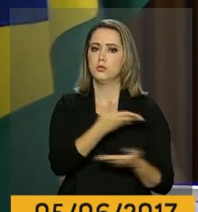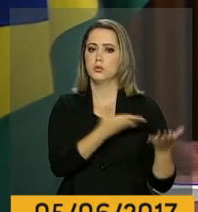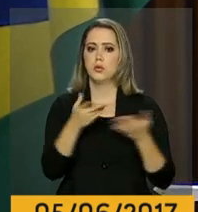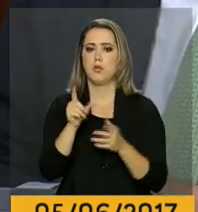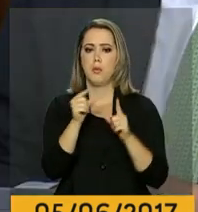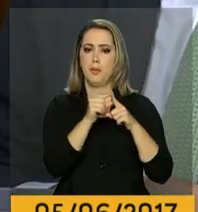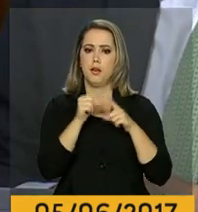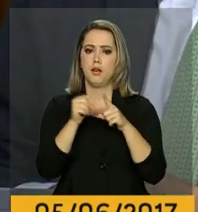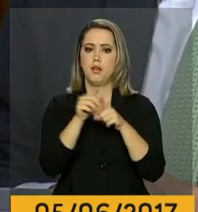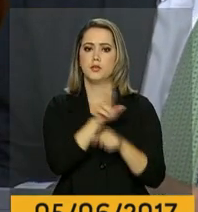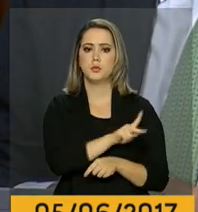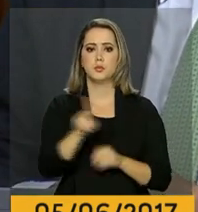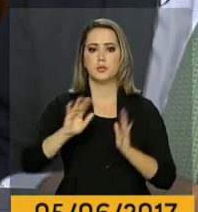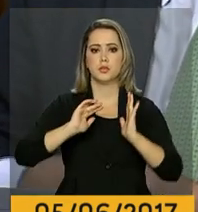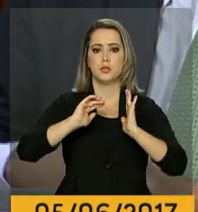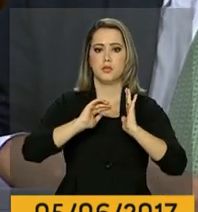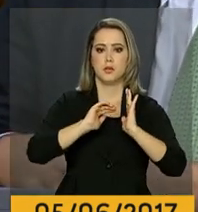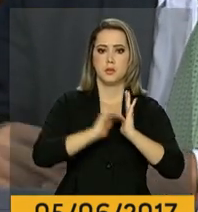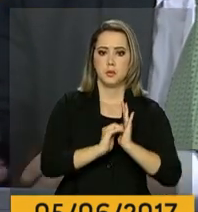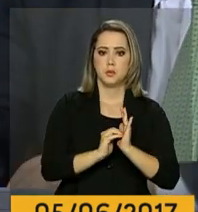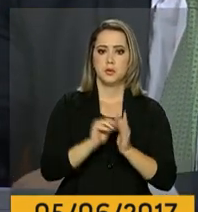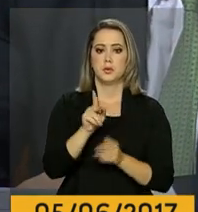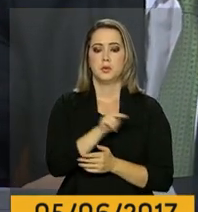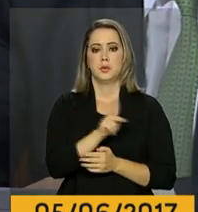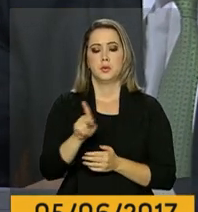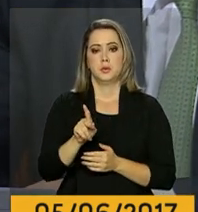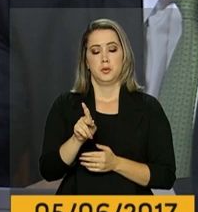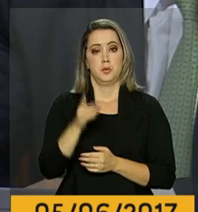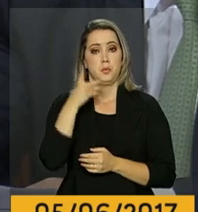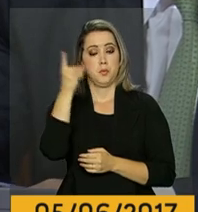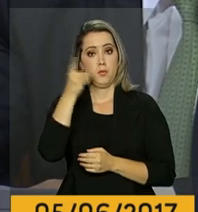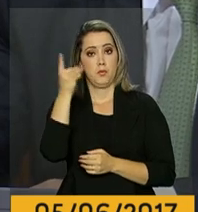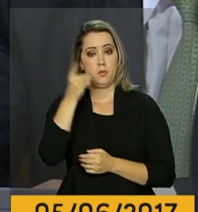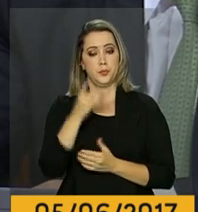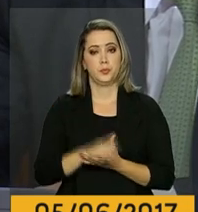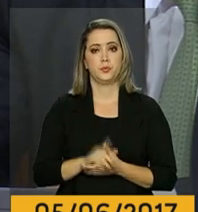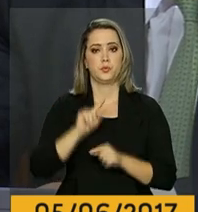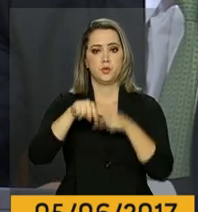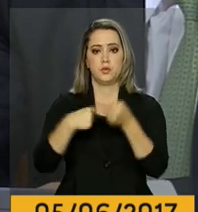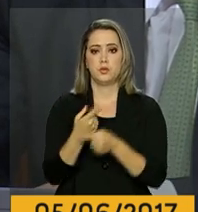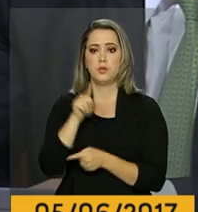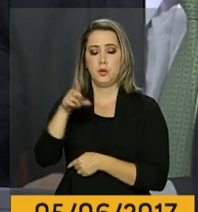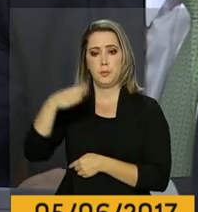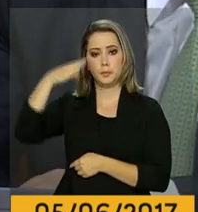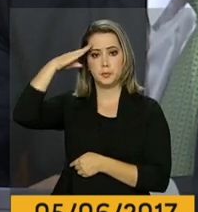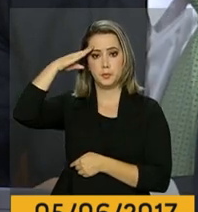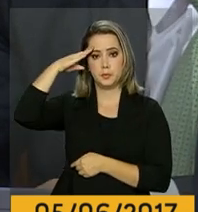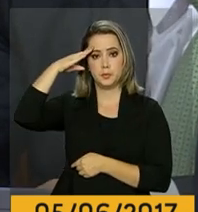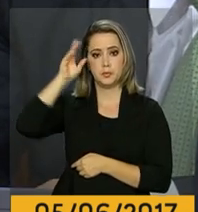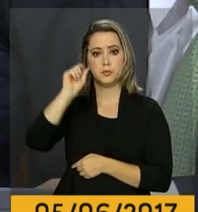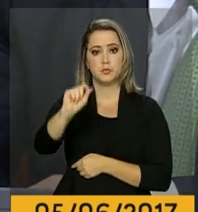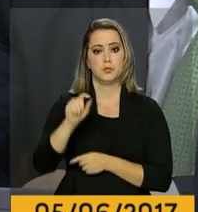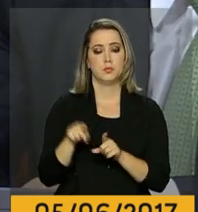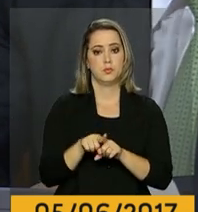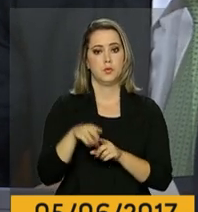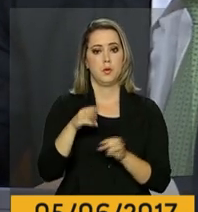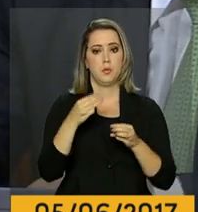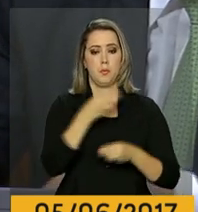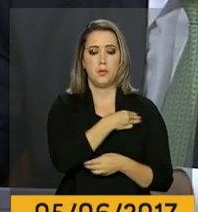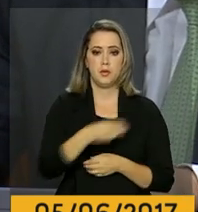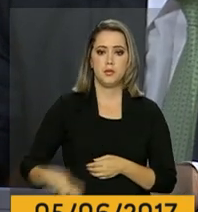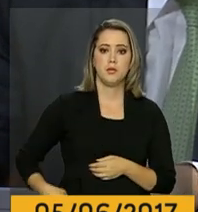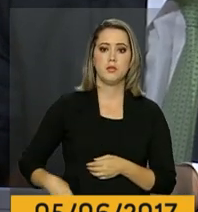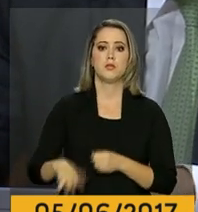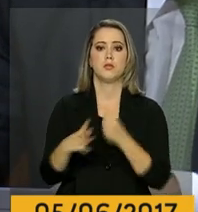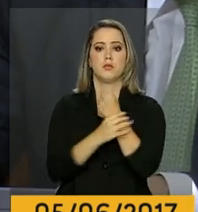uma palavra como presidente da câmara dos deputados e ao depois eu vou pedir ao General sgio etig ministro da segurança